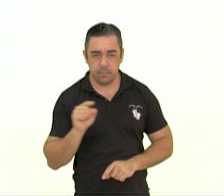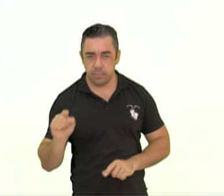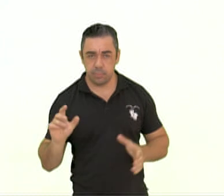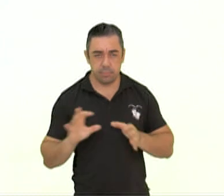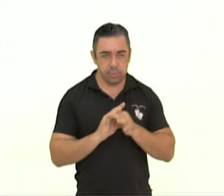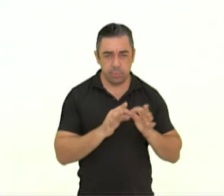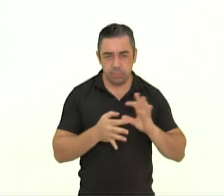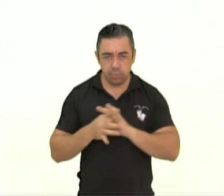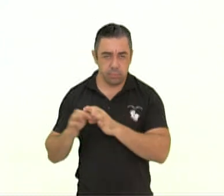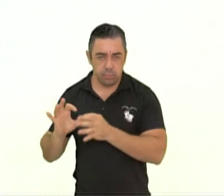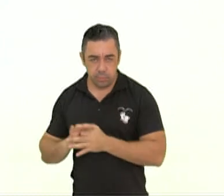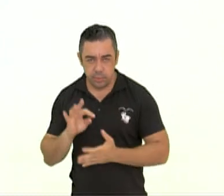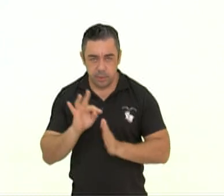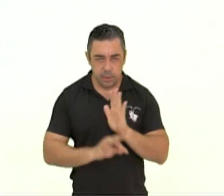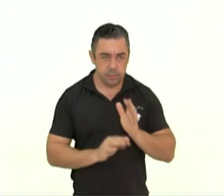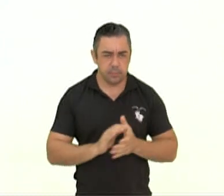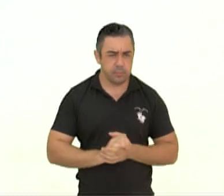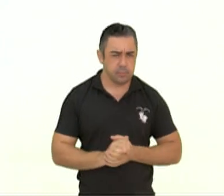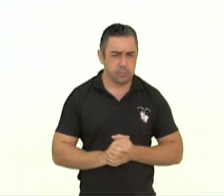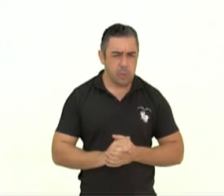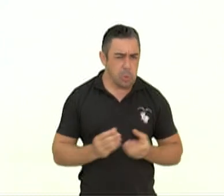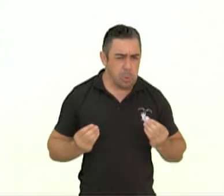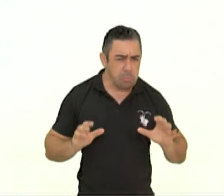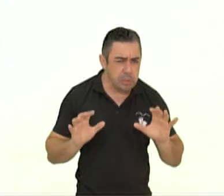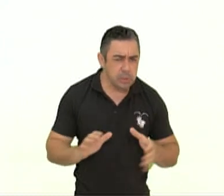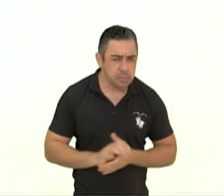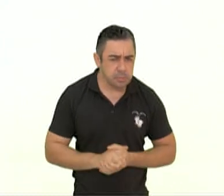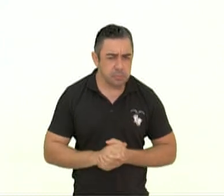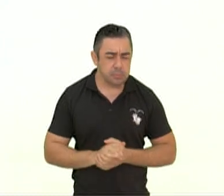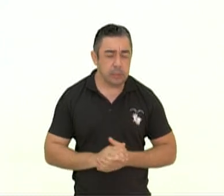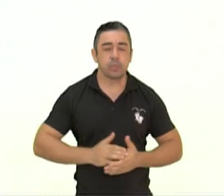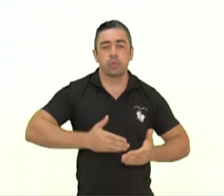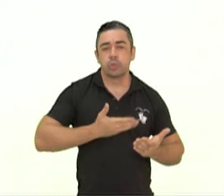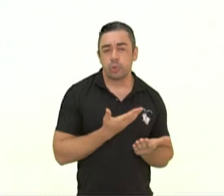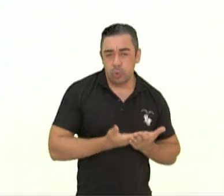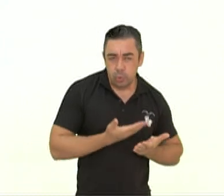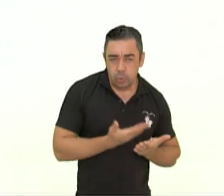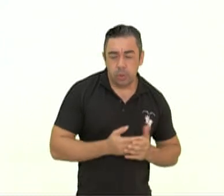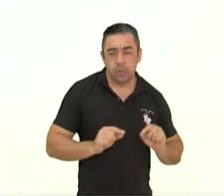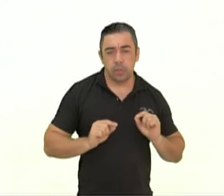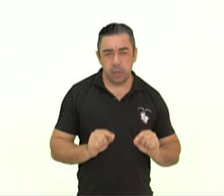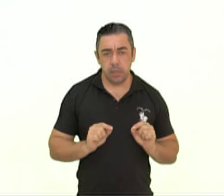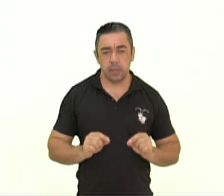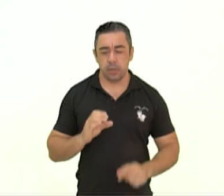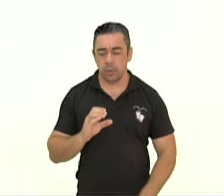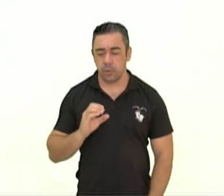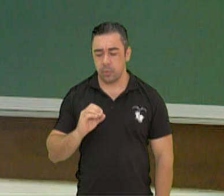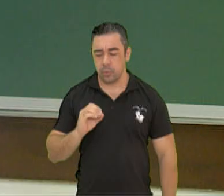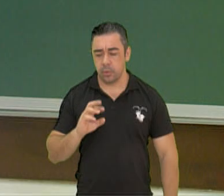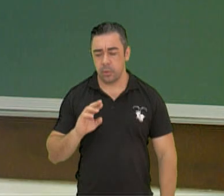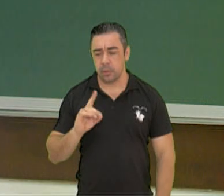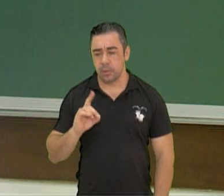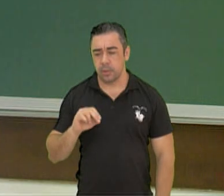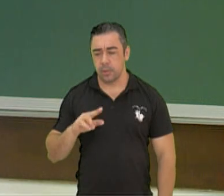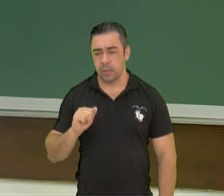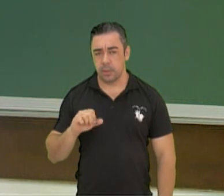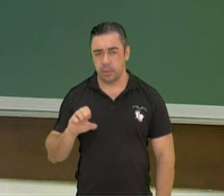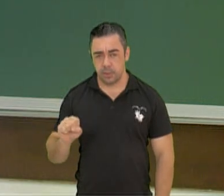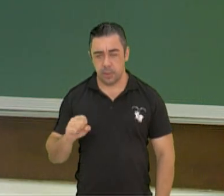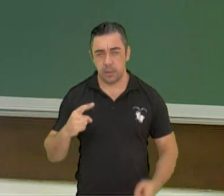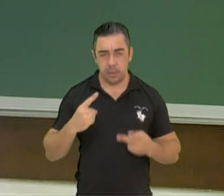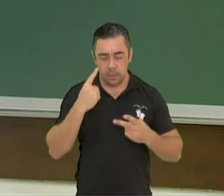texto. Como assim, professora? Nós estudamos ali as coordenadas, já verificamos um pouquinho